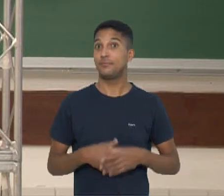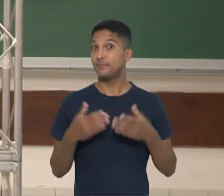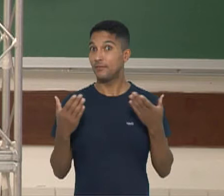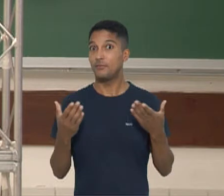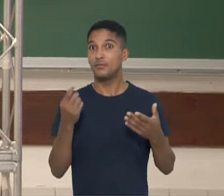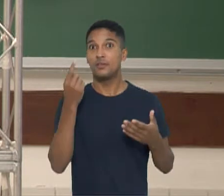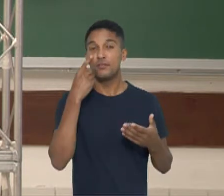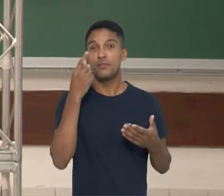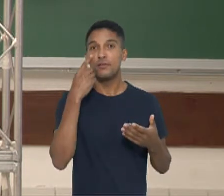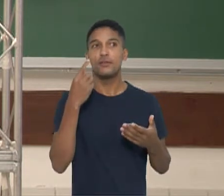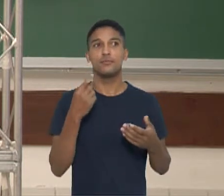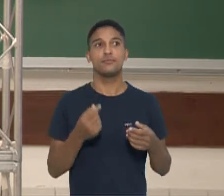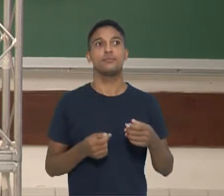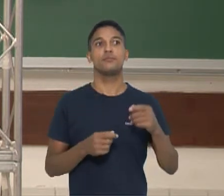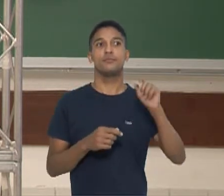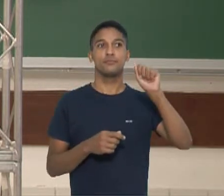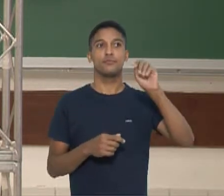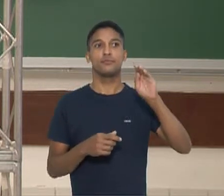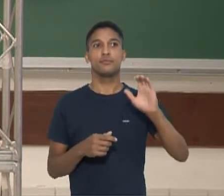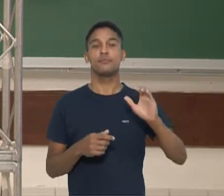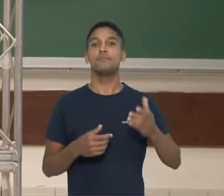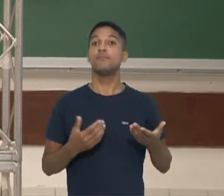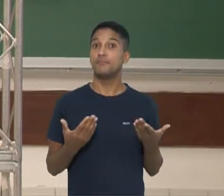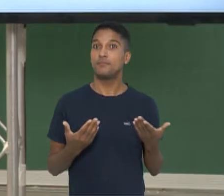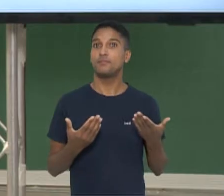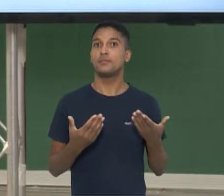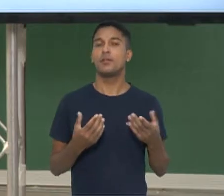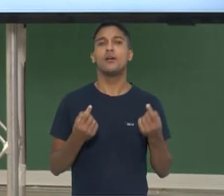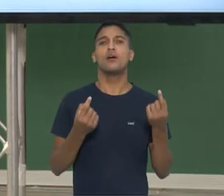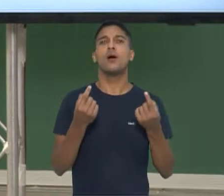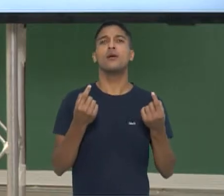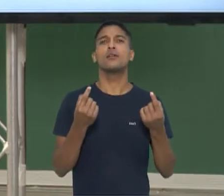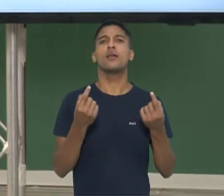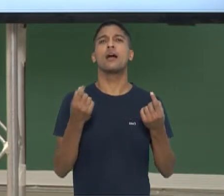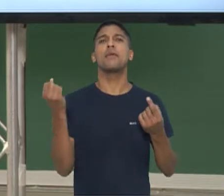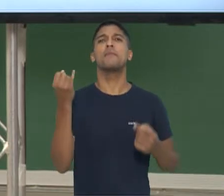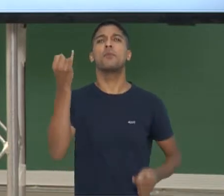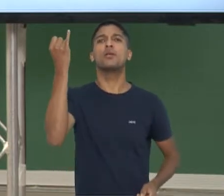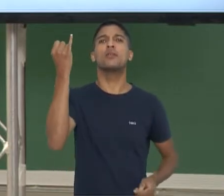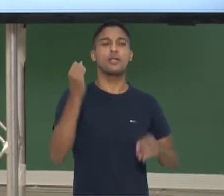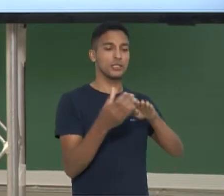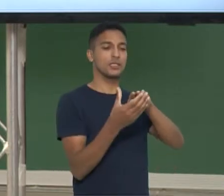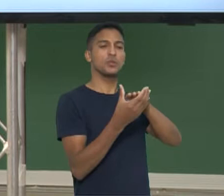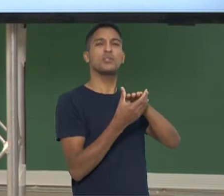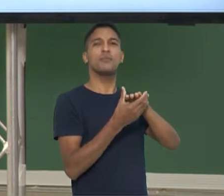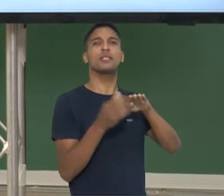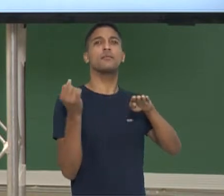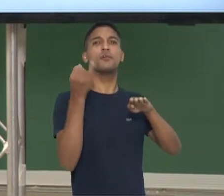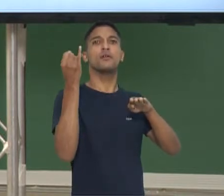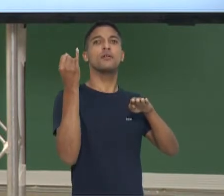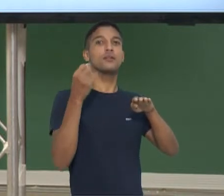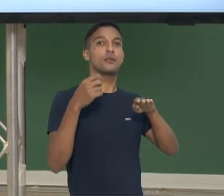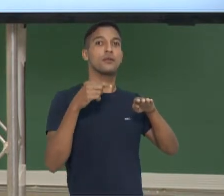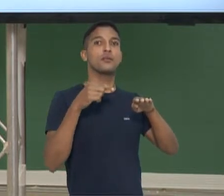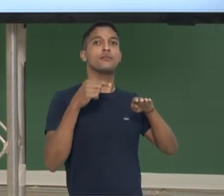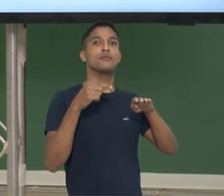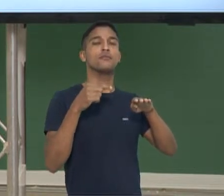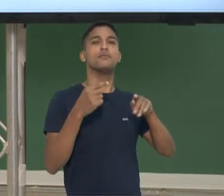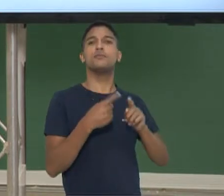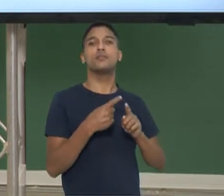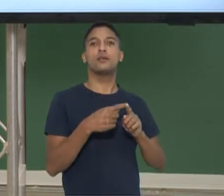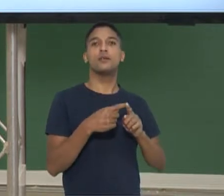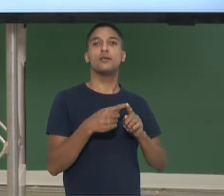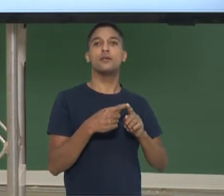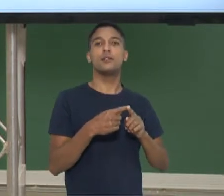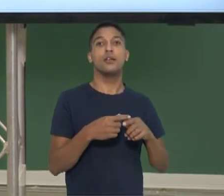Vamos saber então, vocês. Vamos ver. Qual é o valor que tem os sapatos para esse personagem? Será que